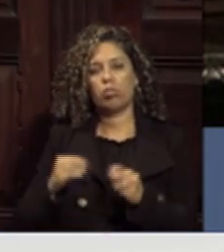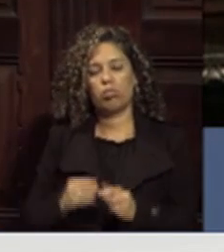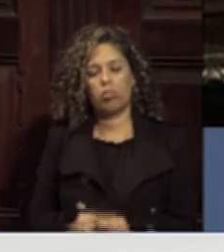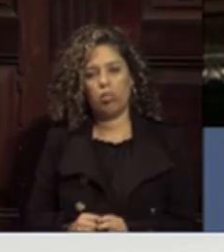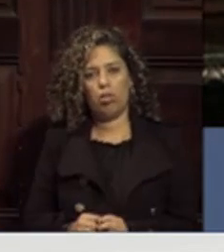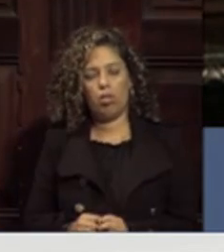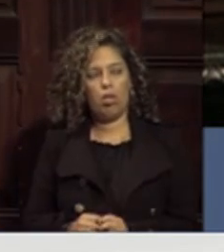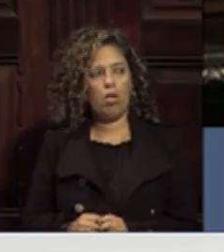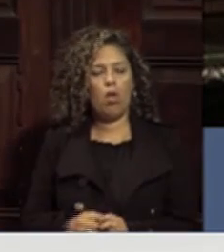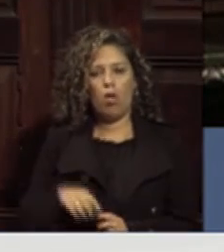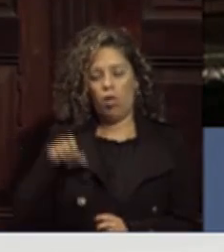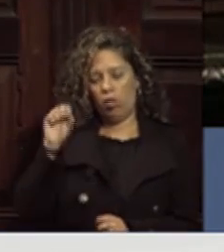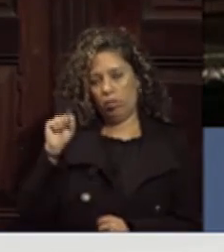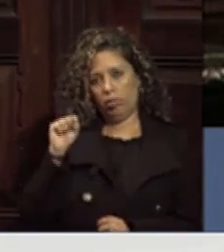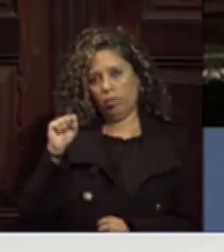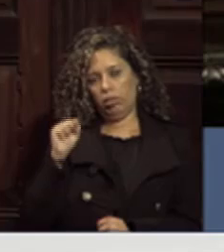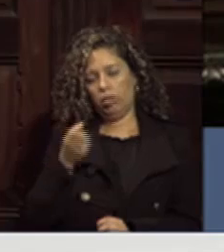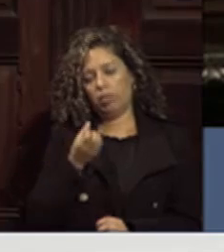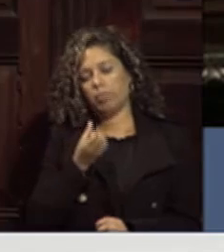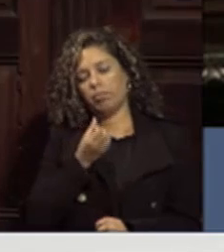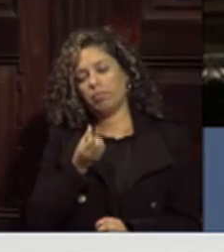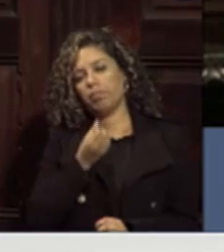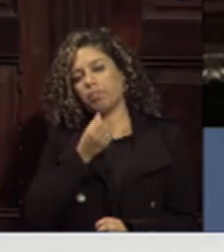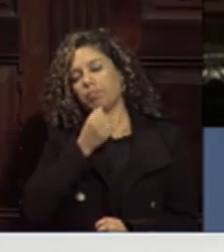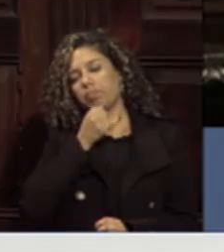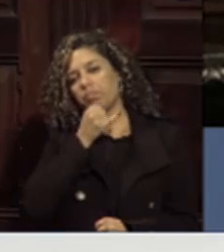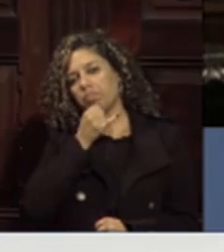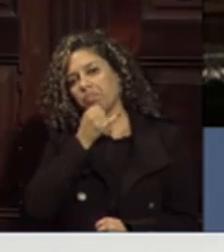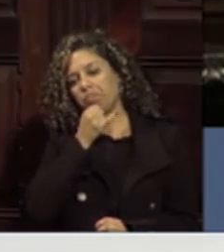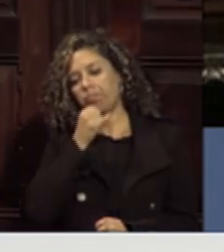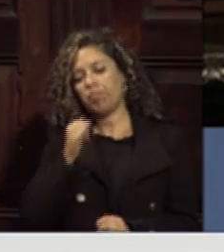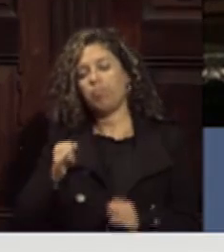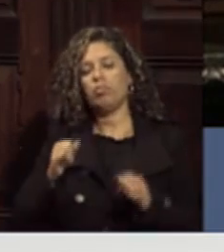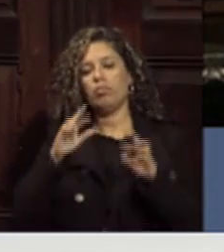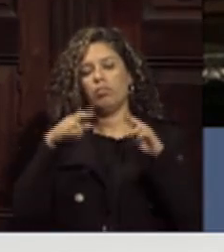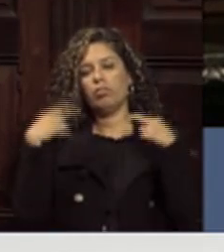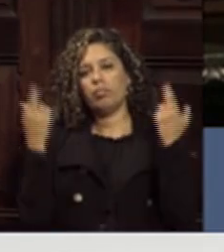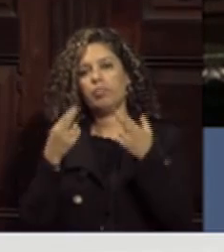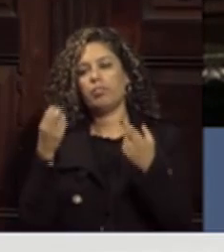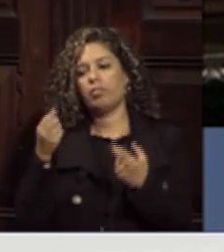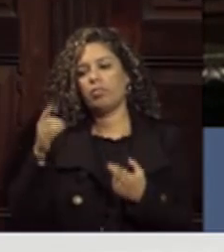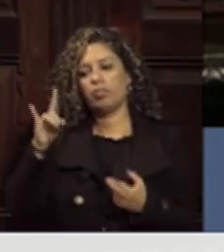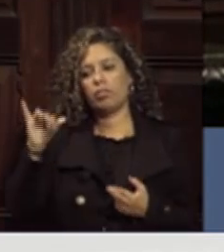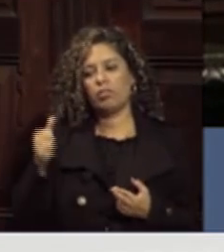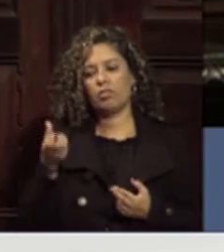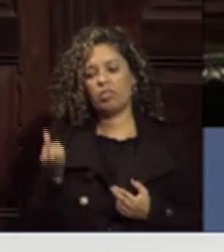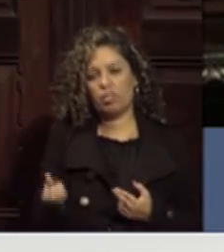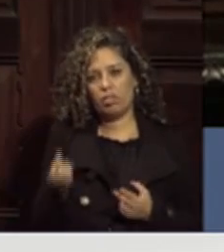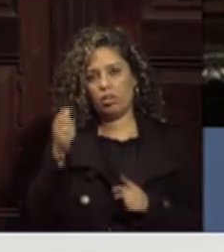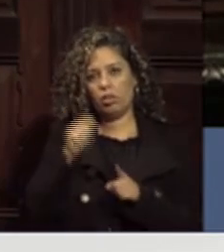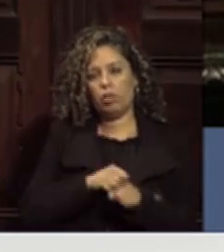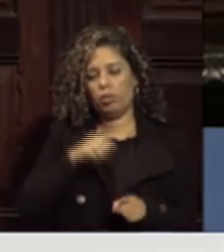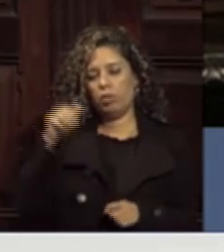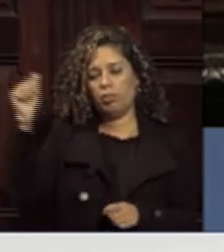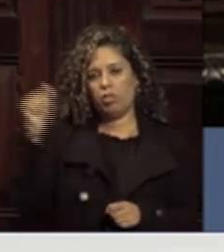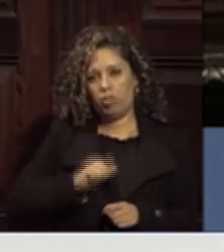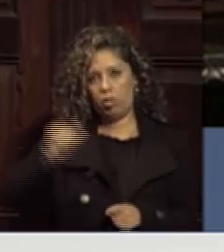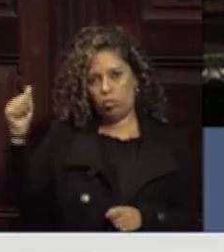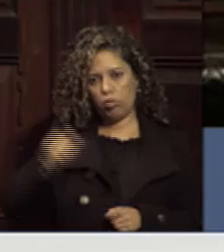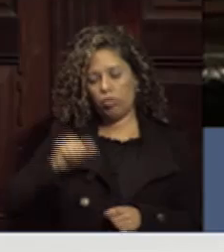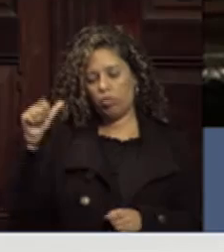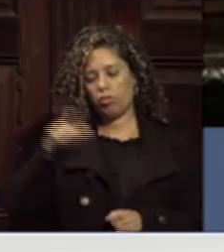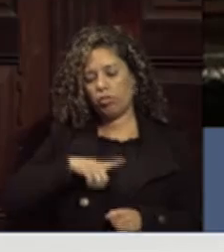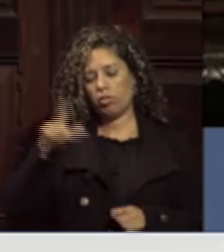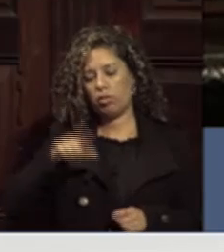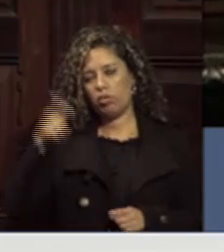audiência, no dia 6 de agosto, já com convite à Emater, a Pesagro,